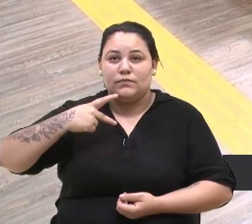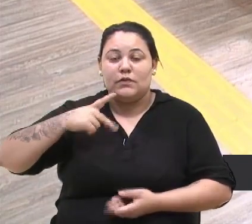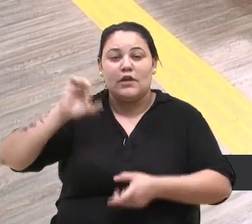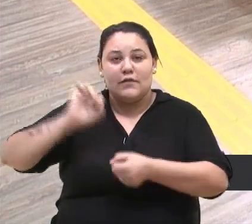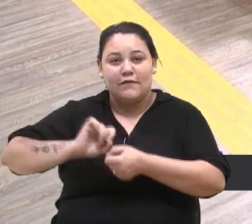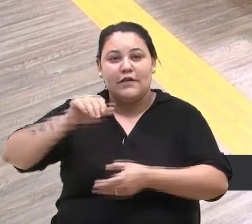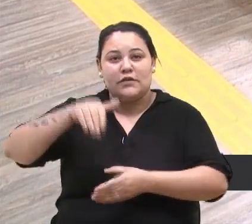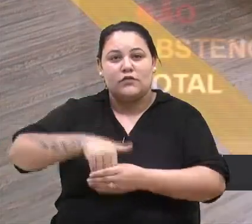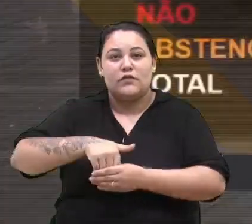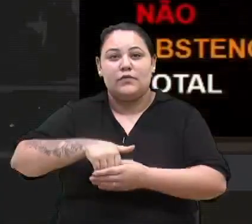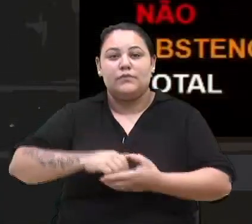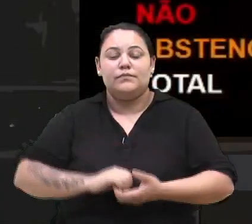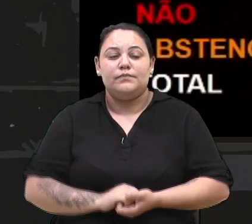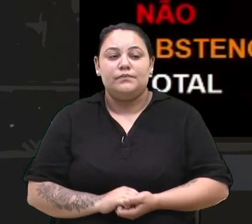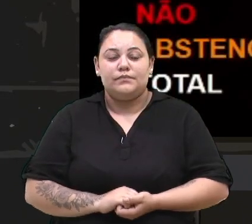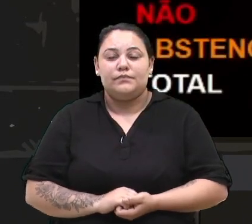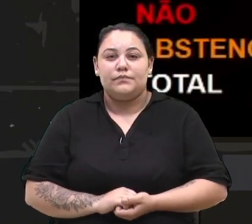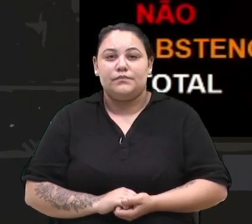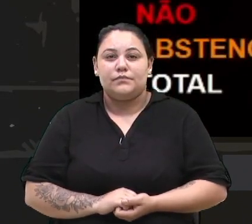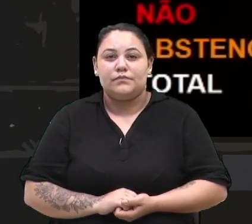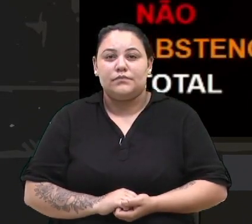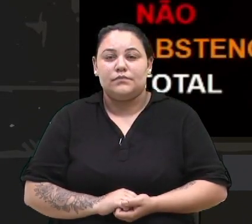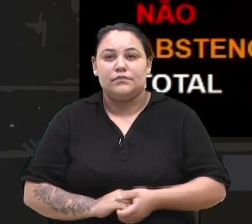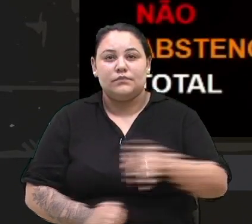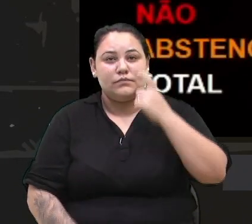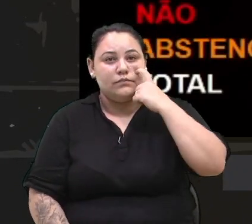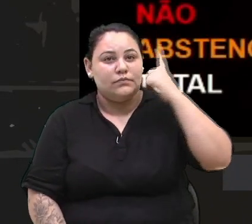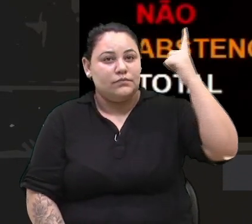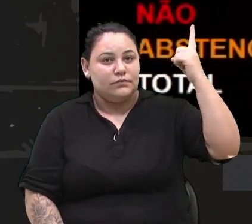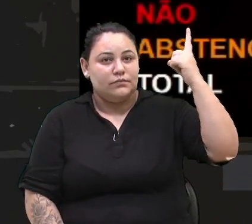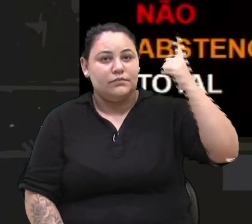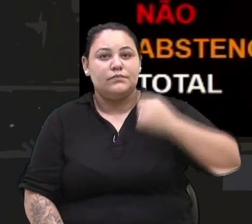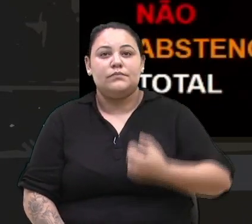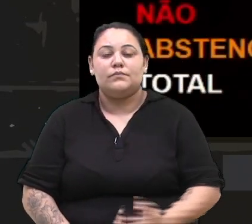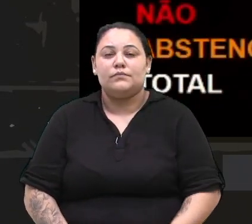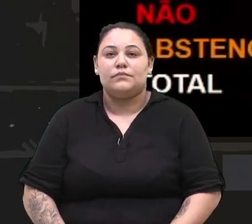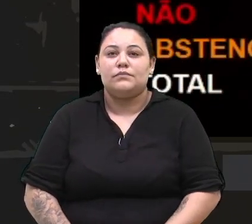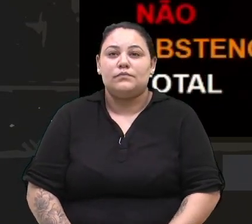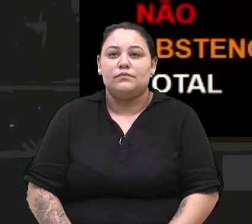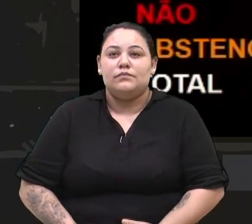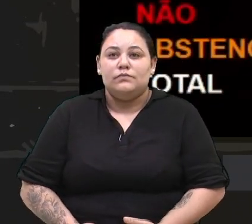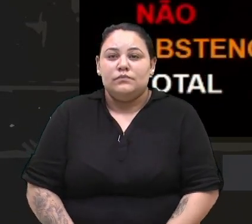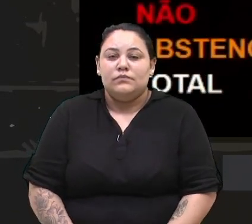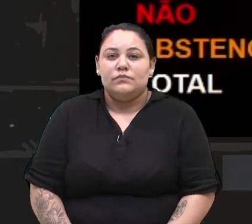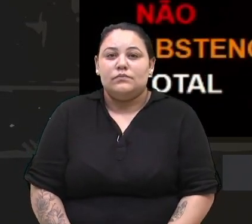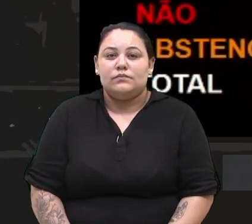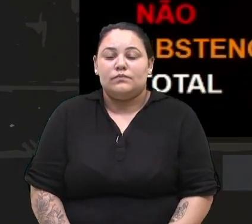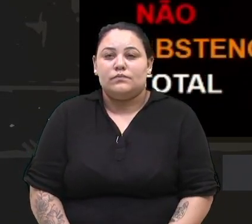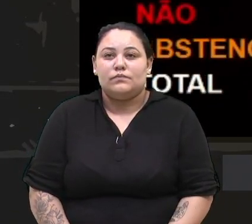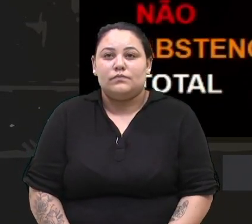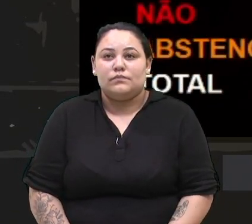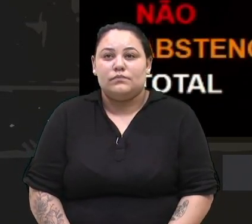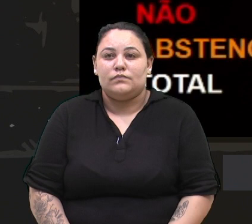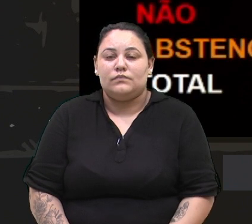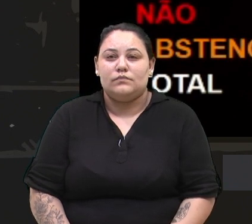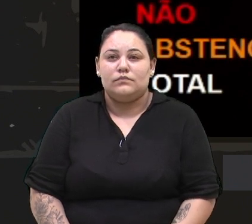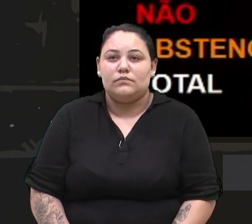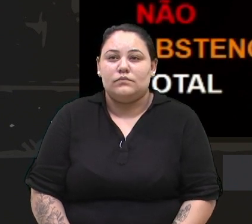Eu voto sim, senhor presidente. Estela Balardim vota sim. Fantinel vota sim. Fantinel vota sim.